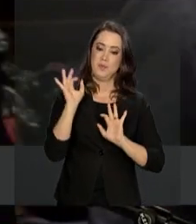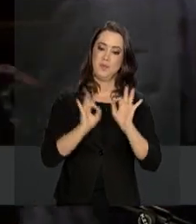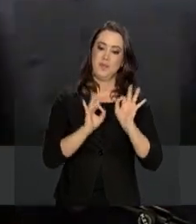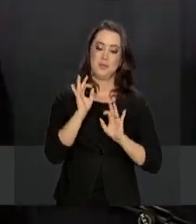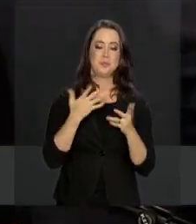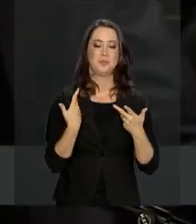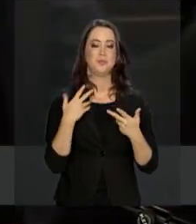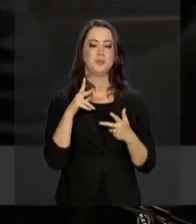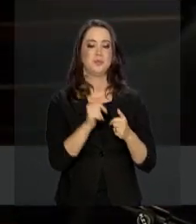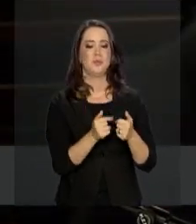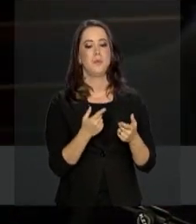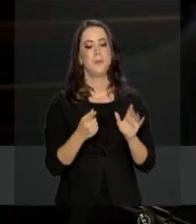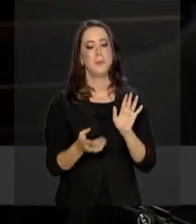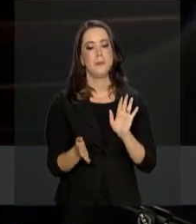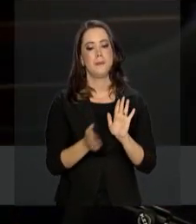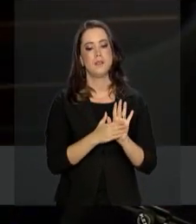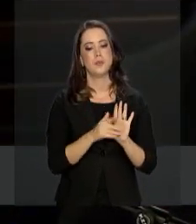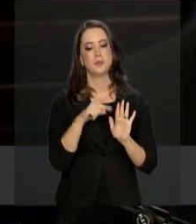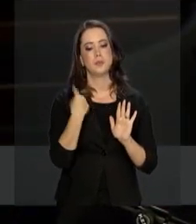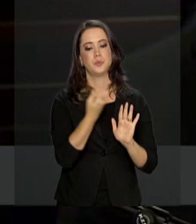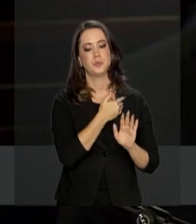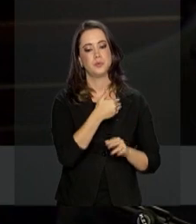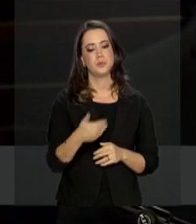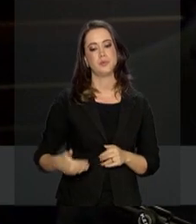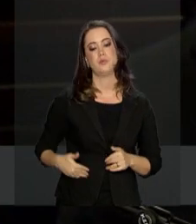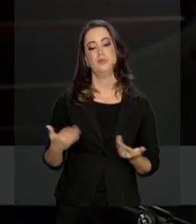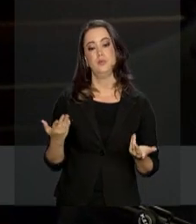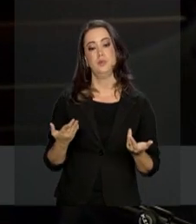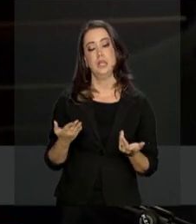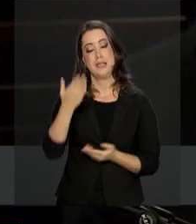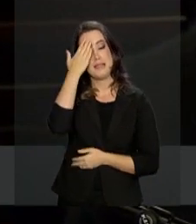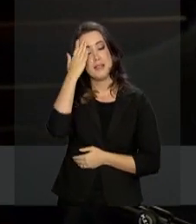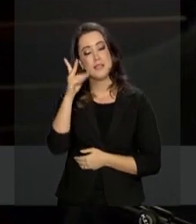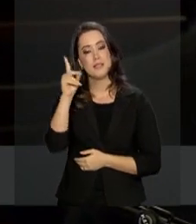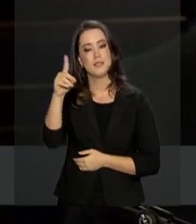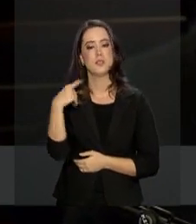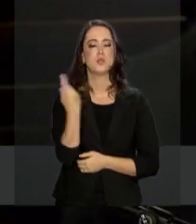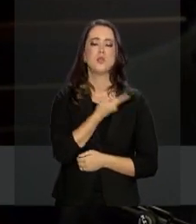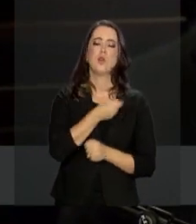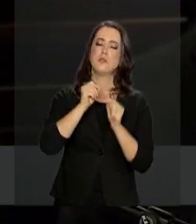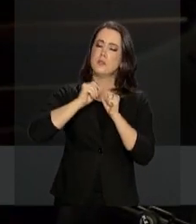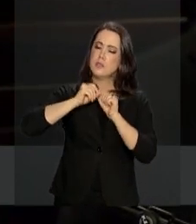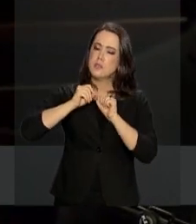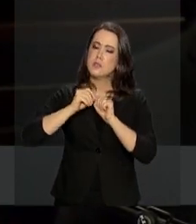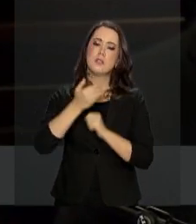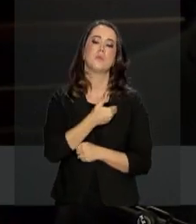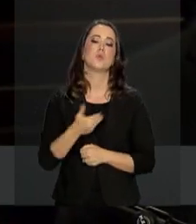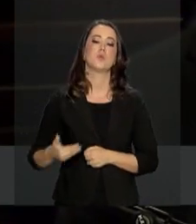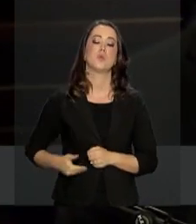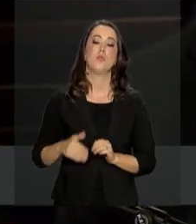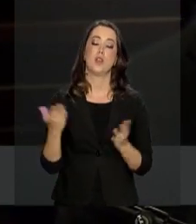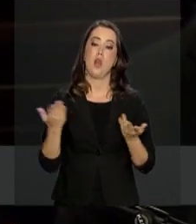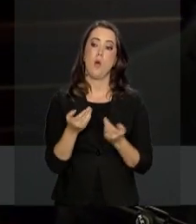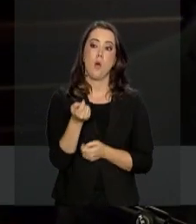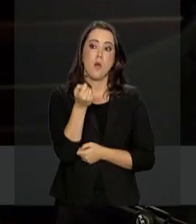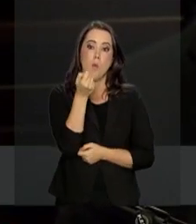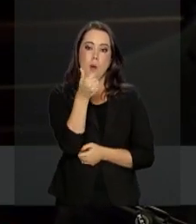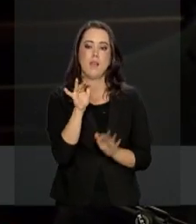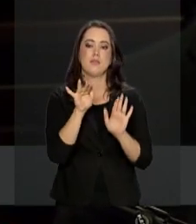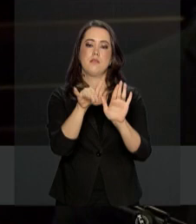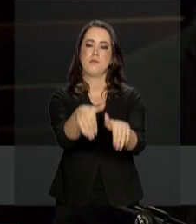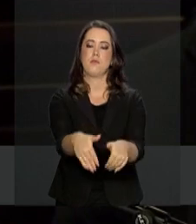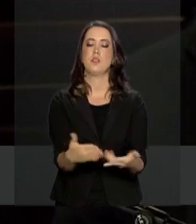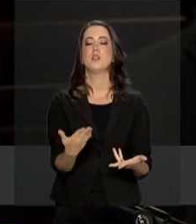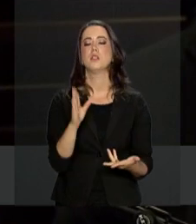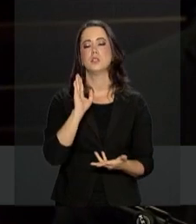relato do nosso governo e graças a deus nós fizemos um governo chegando agora ao final que